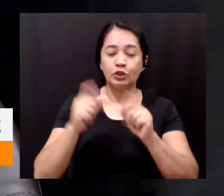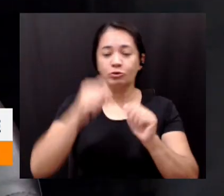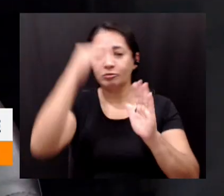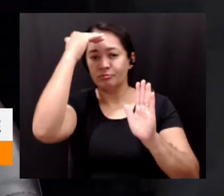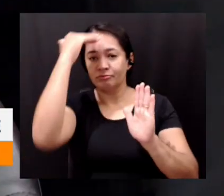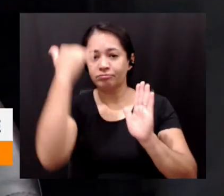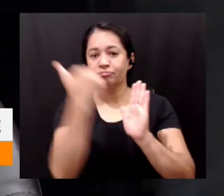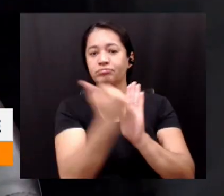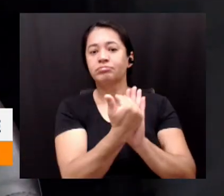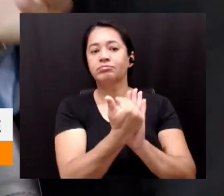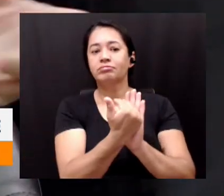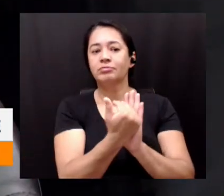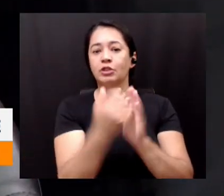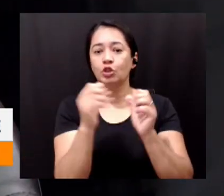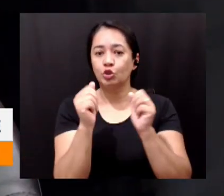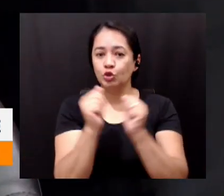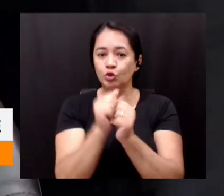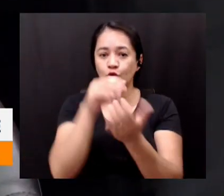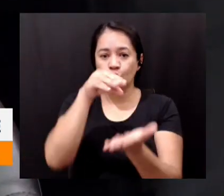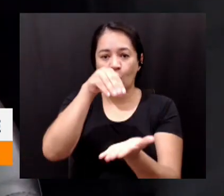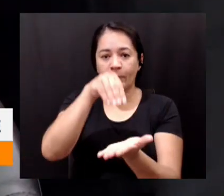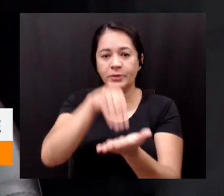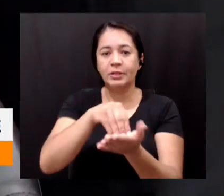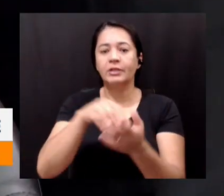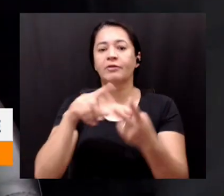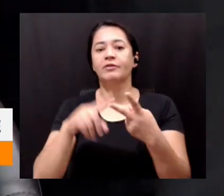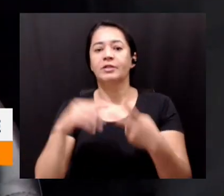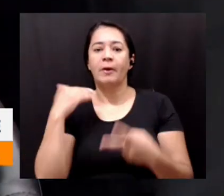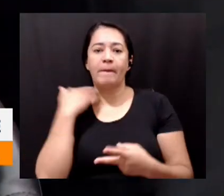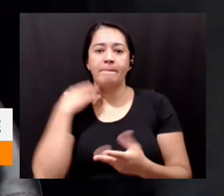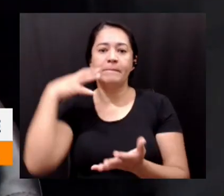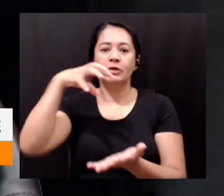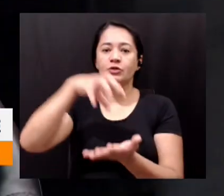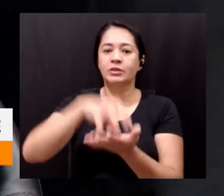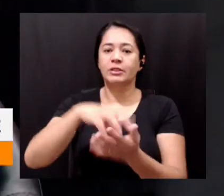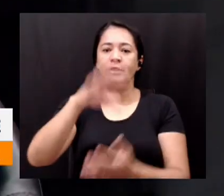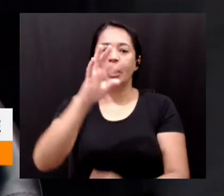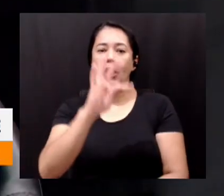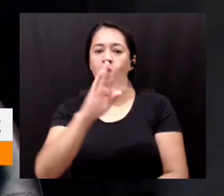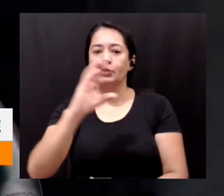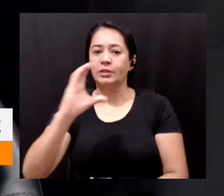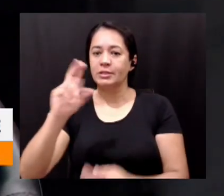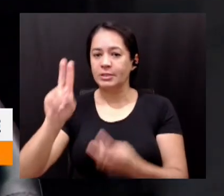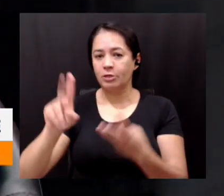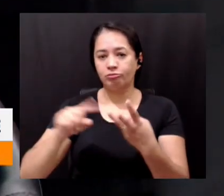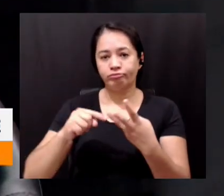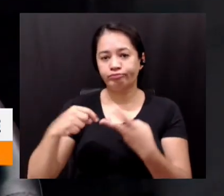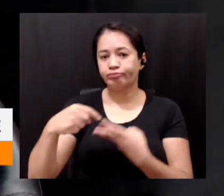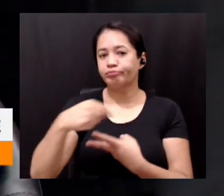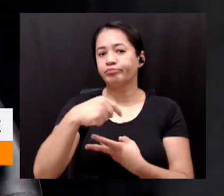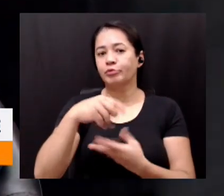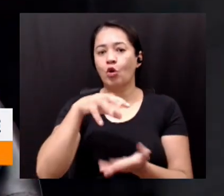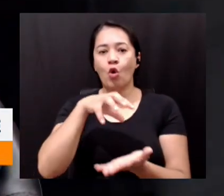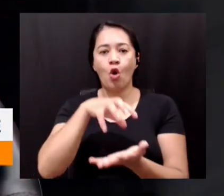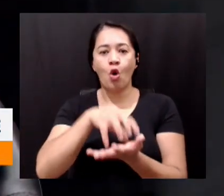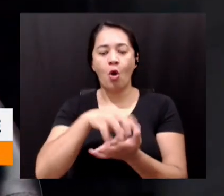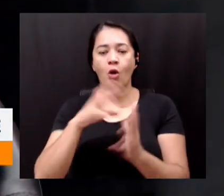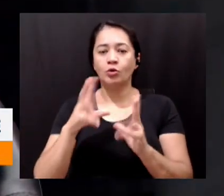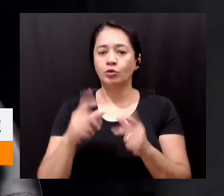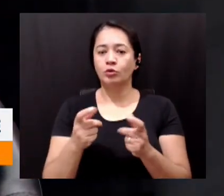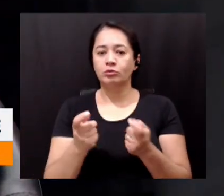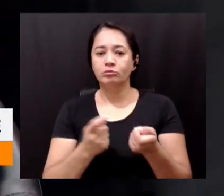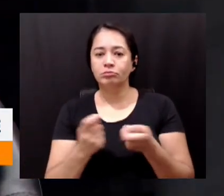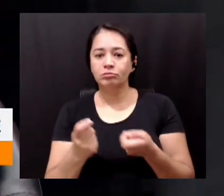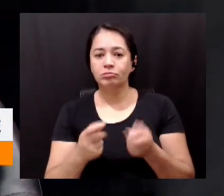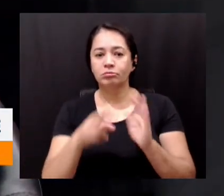juntamente com o Banco Central, TCU, enfim, todos os órgãos reguladores, e vão ter que seguir também